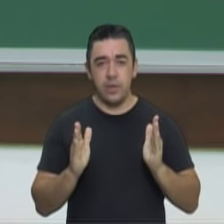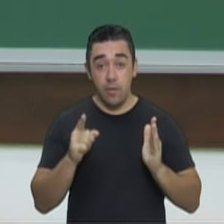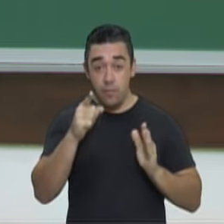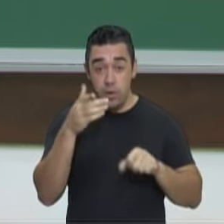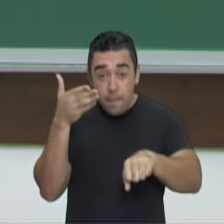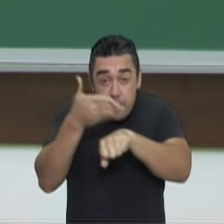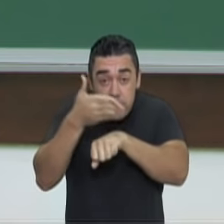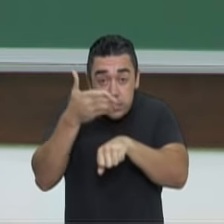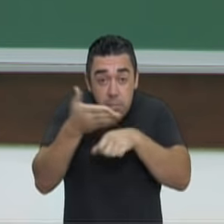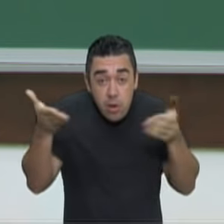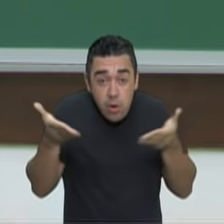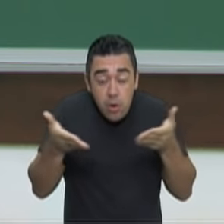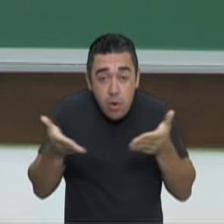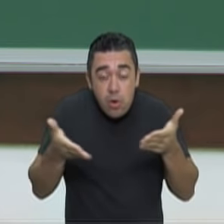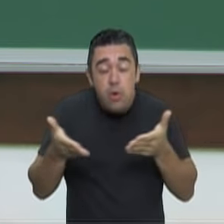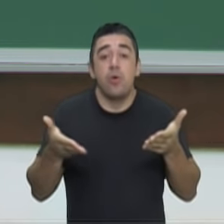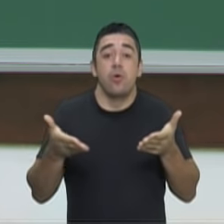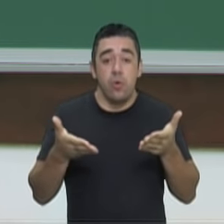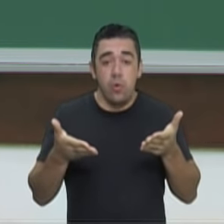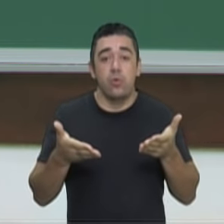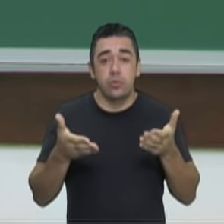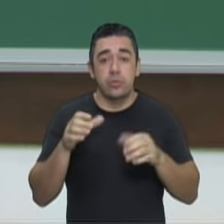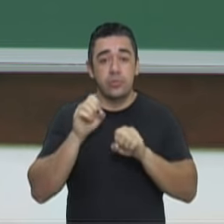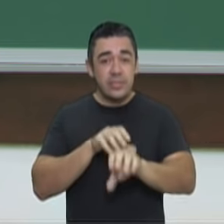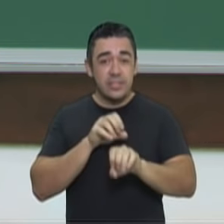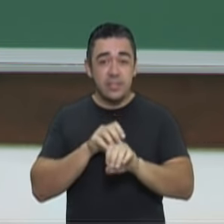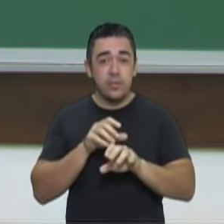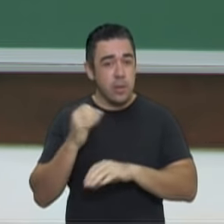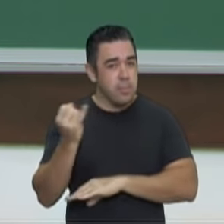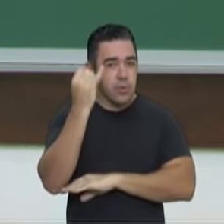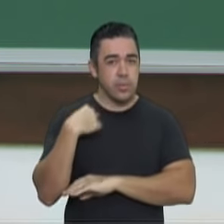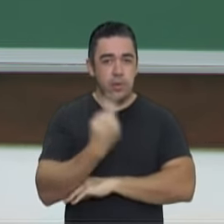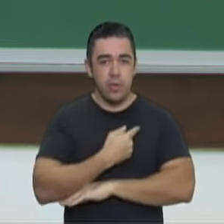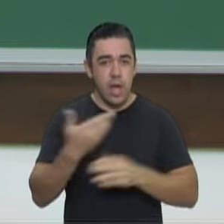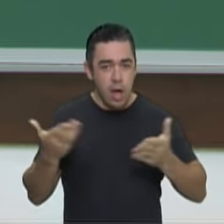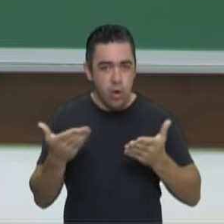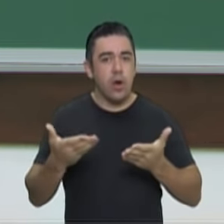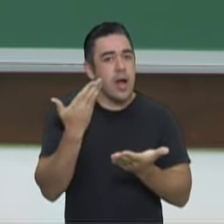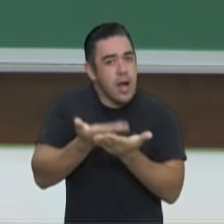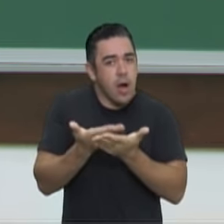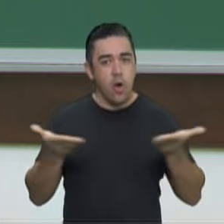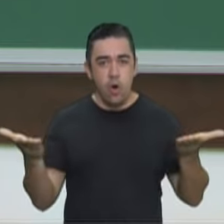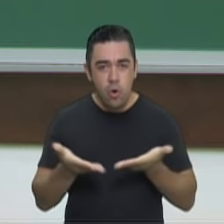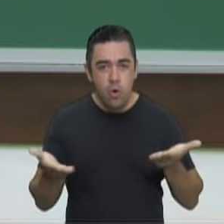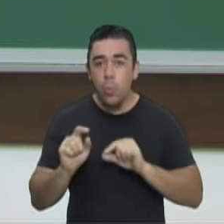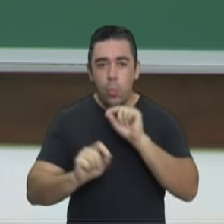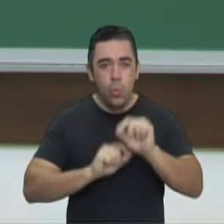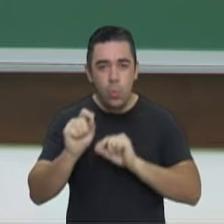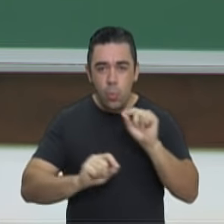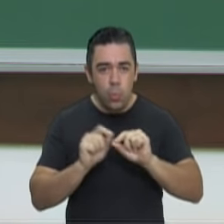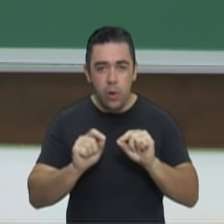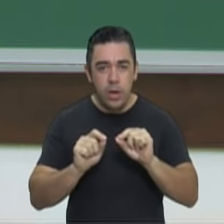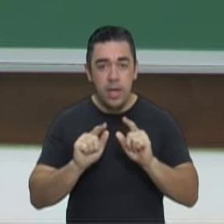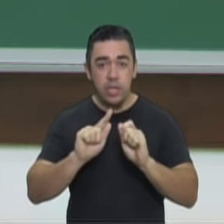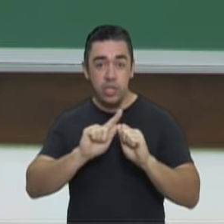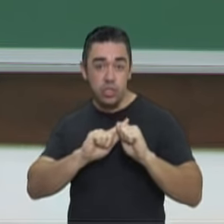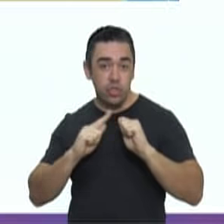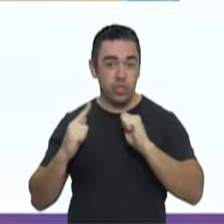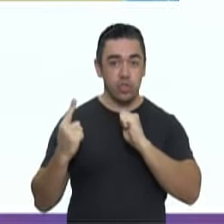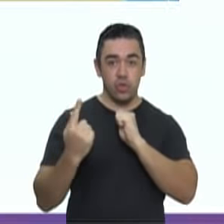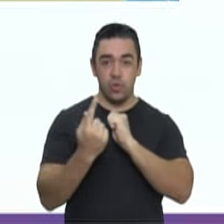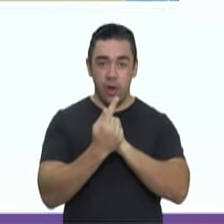processo pedagógico é de vital importância para nós. Então chega de conversa e vamos para a aula de hoje, que vai falar sobre Geografia do